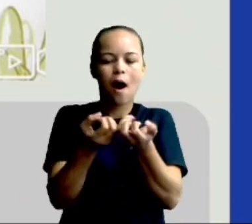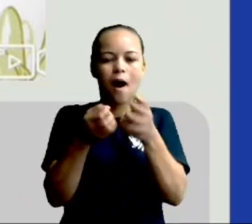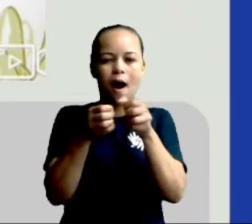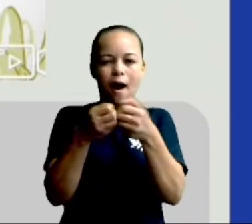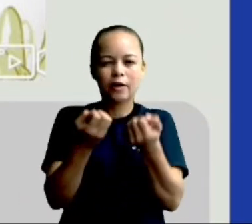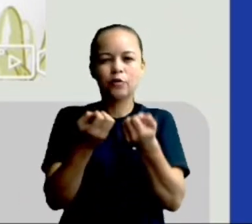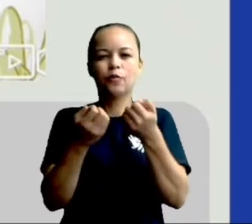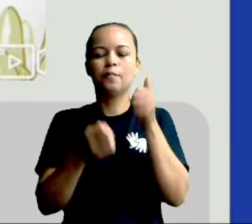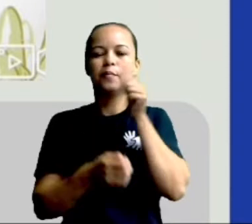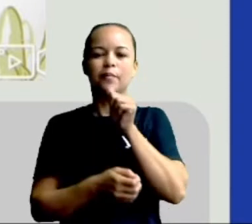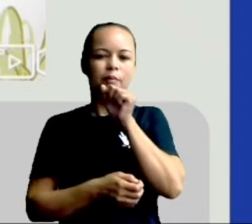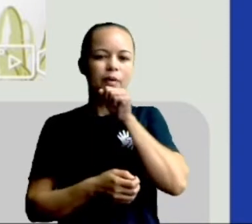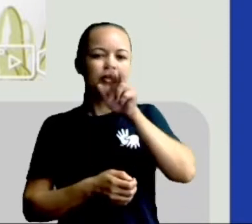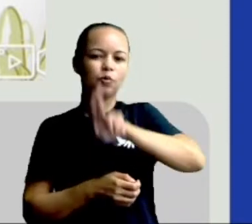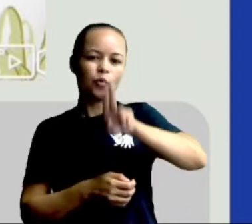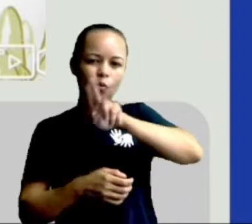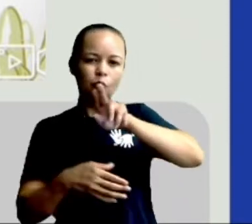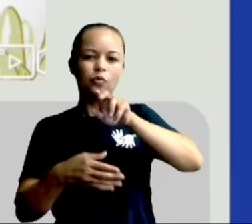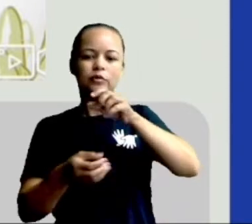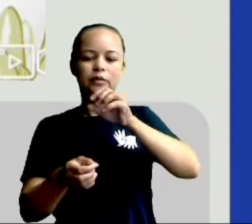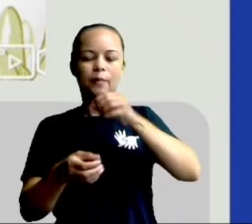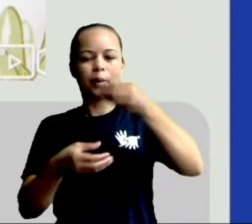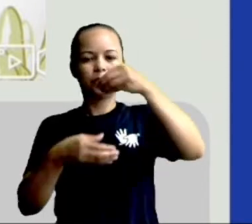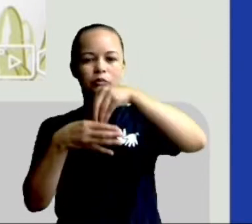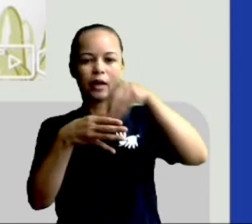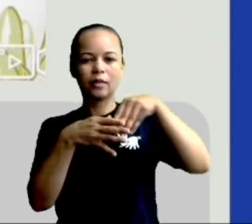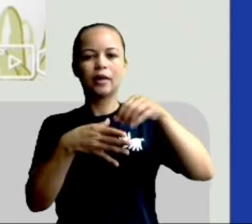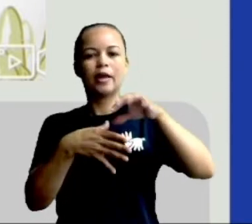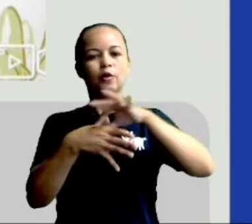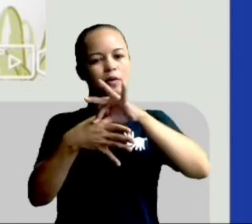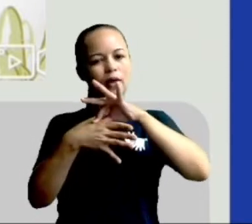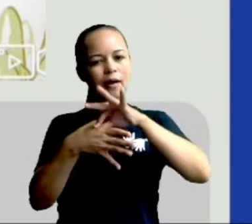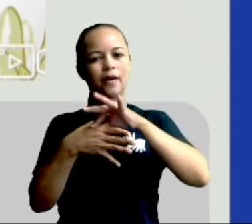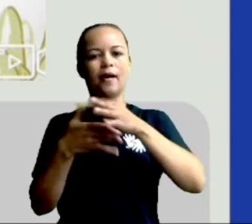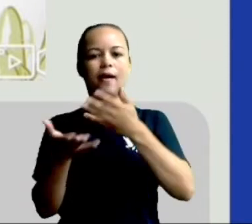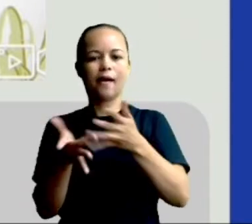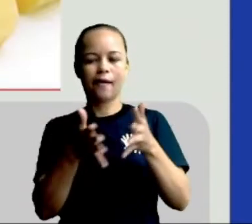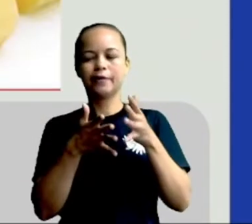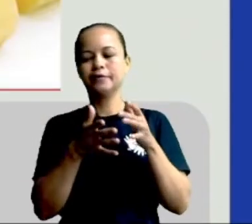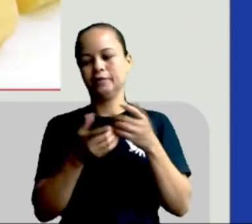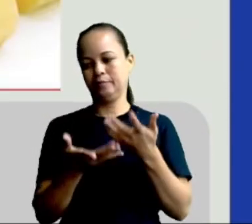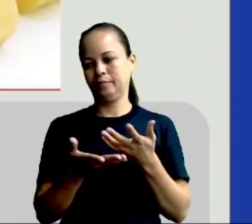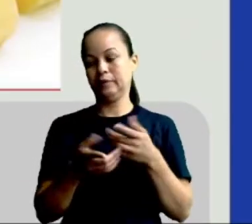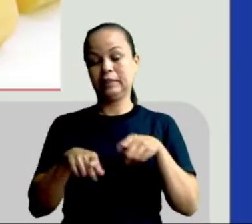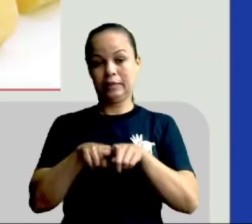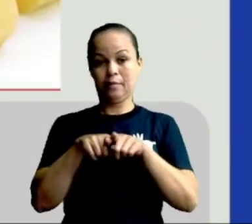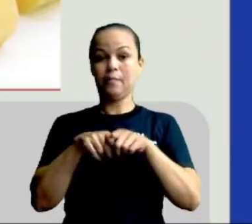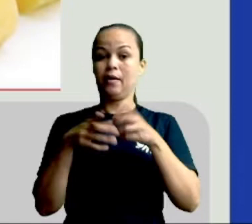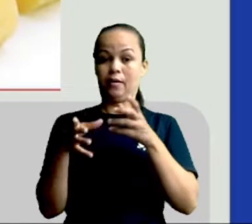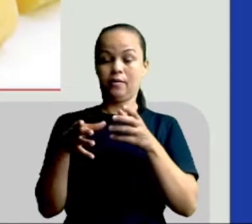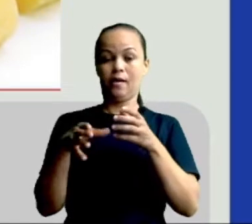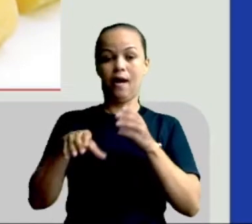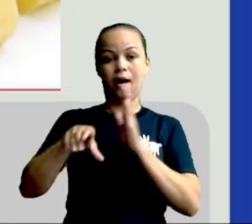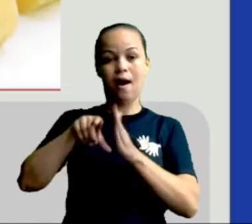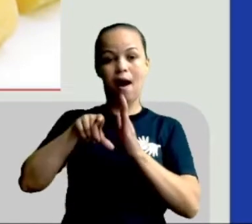uma carne, né? A cebola também são caules, isso mesmo.